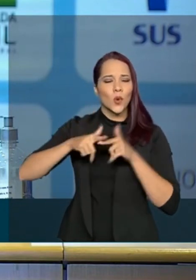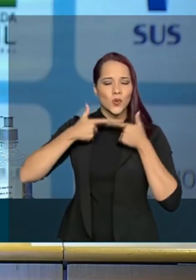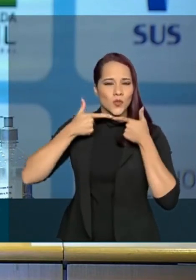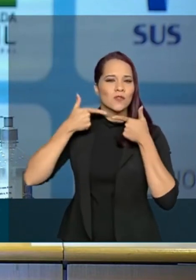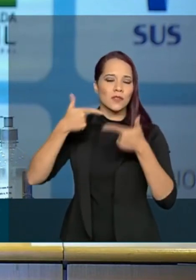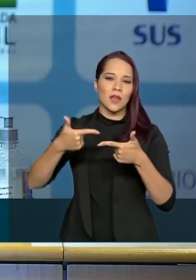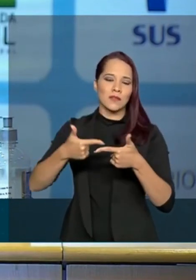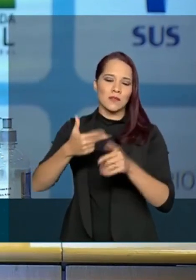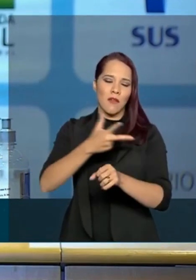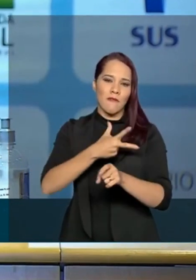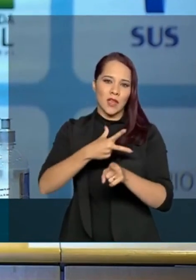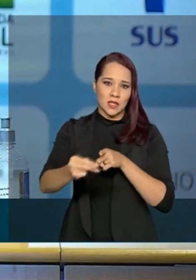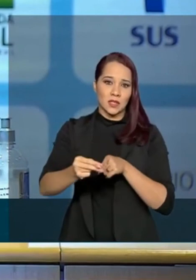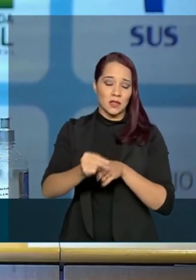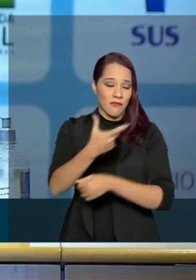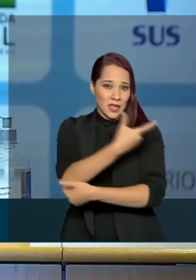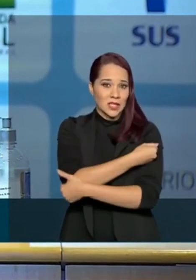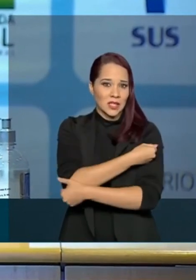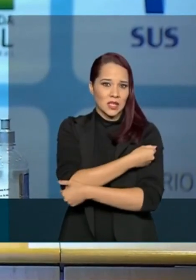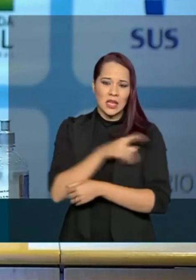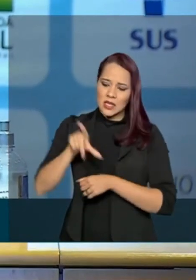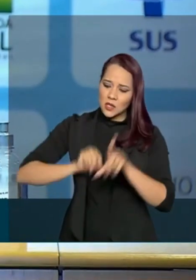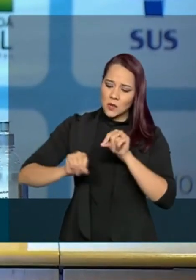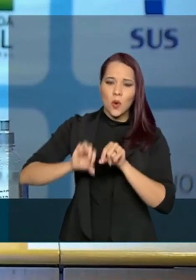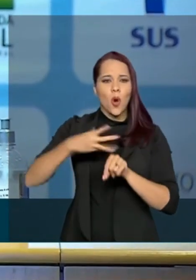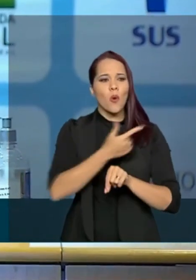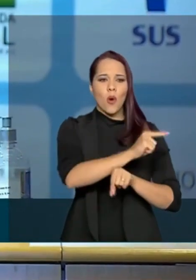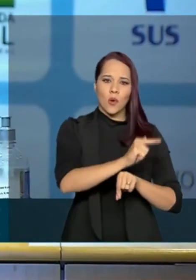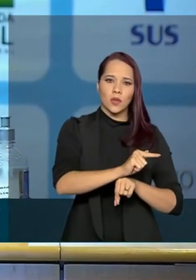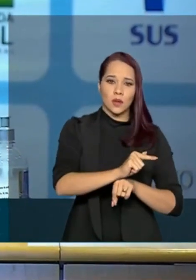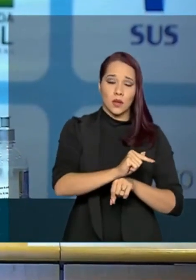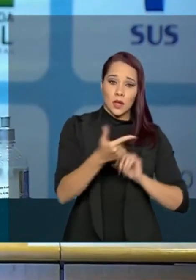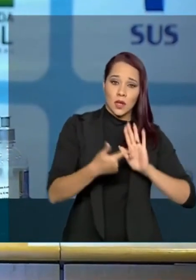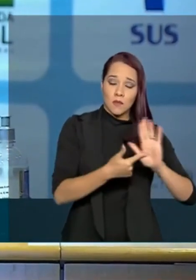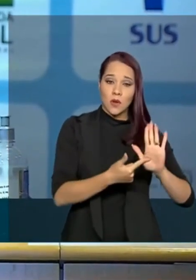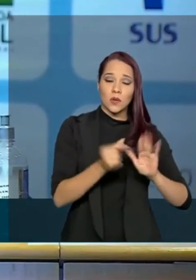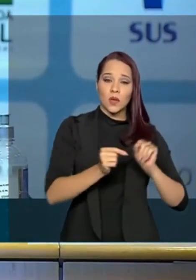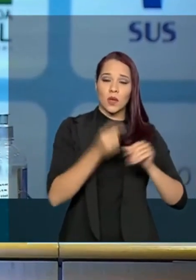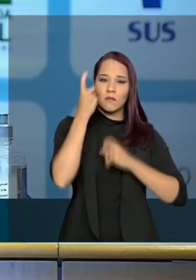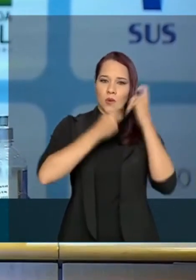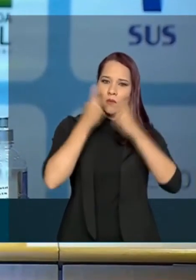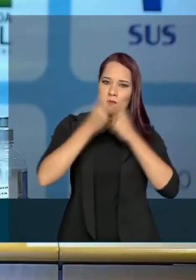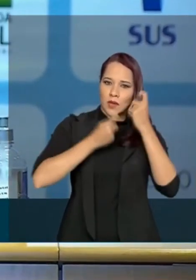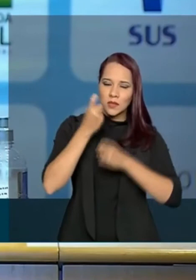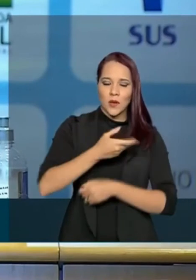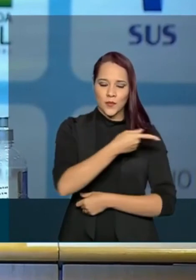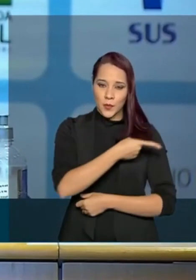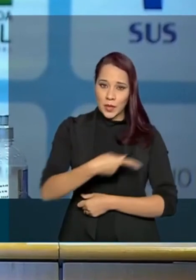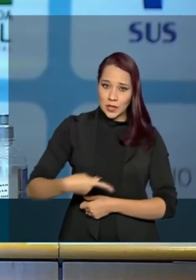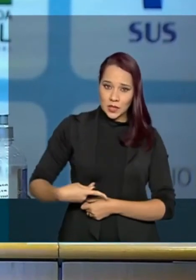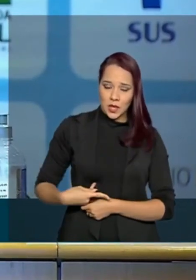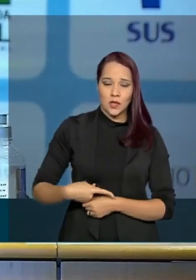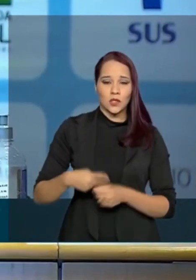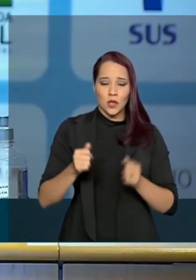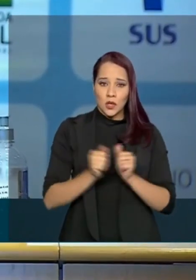nossa vacina, seja essa opção ou seja outra, porque demonstra a preocupação do Presidente da República, do